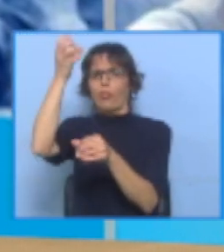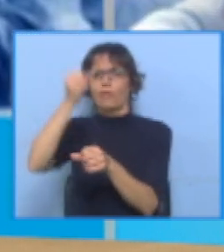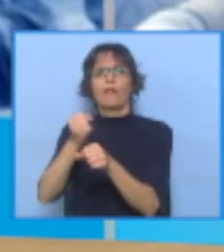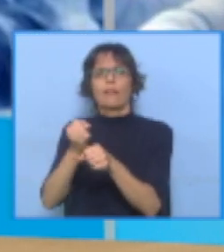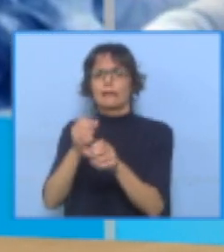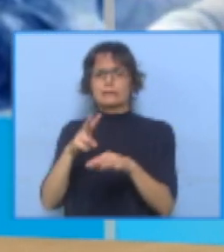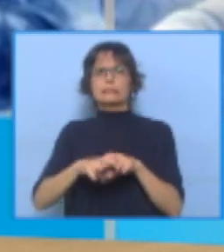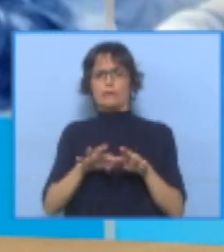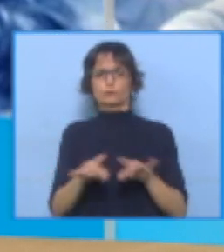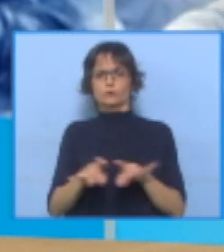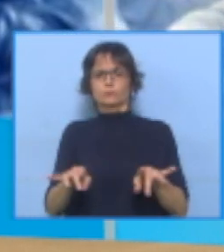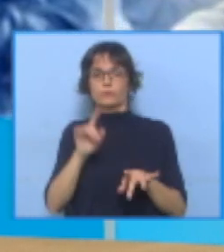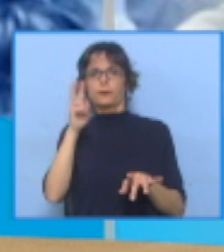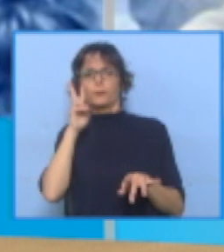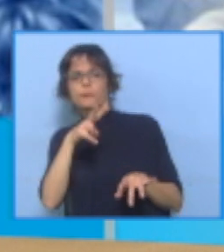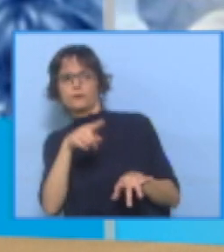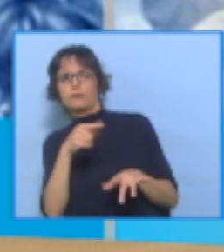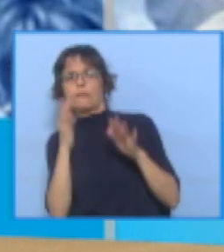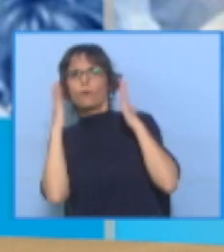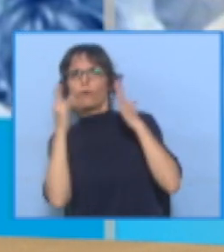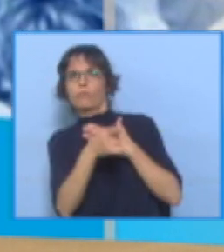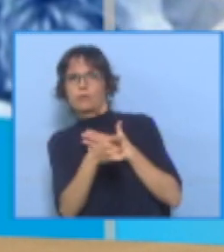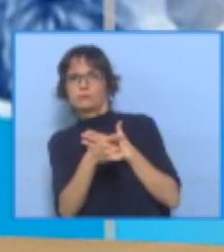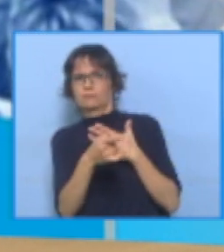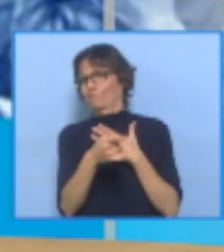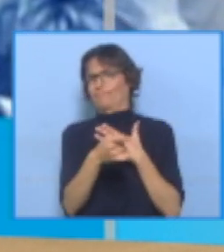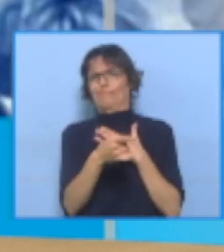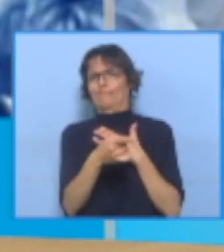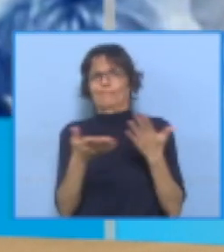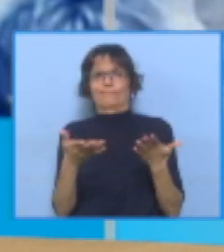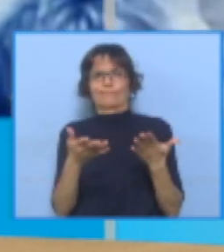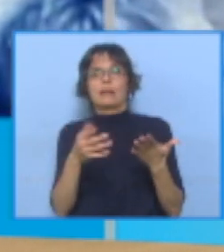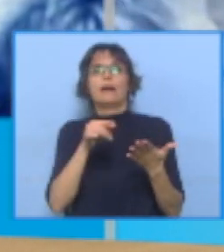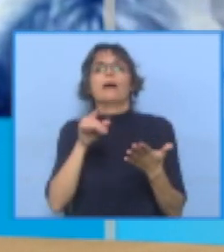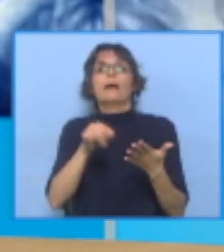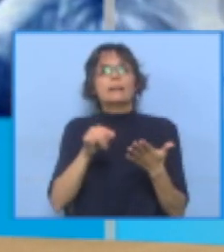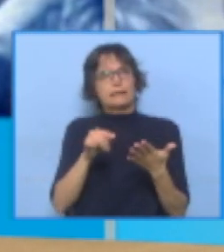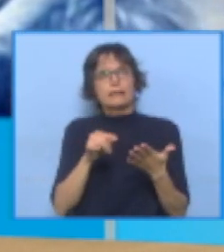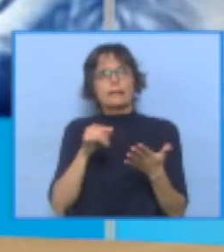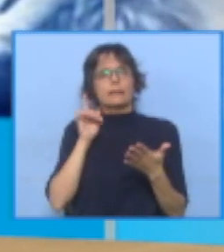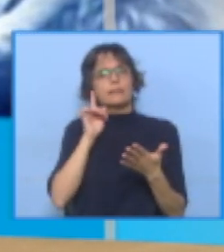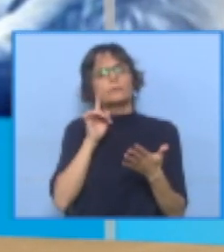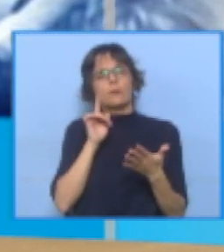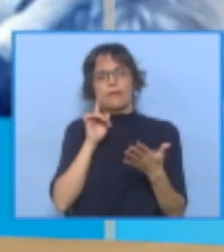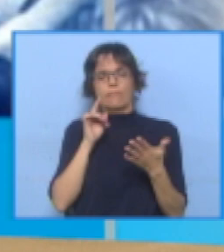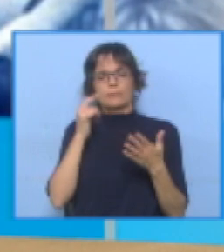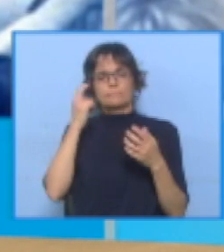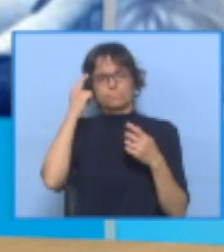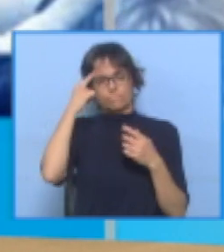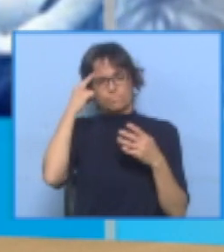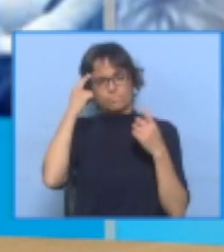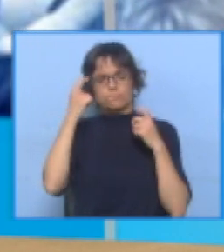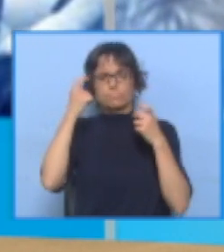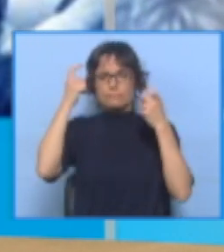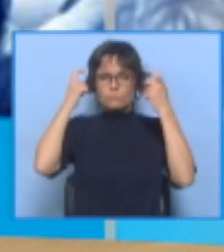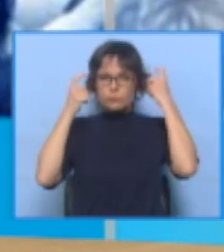não se conseguir mudar a vários níveis a mentalidade, é difícil que os próprios